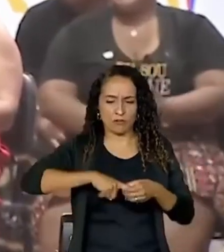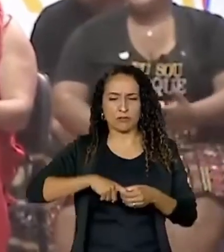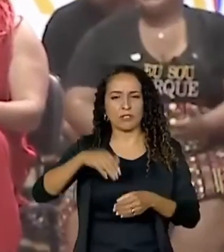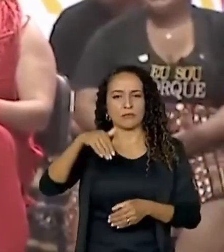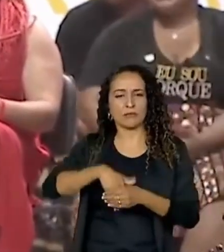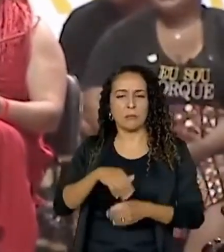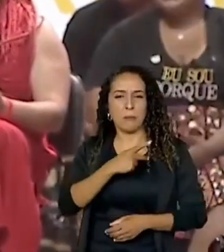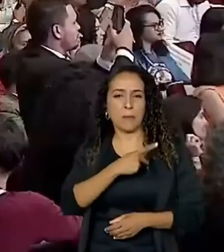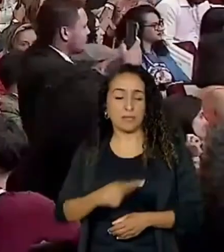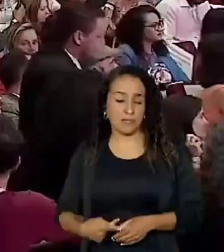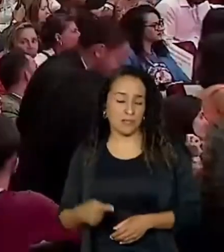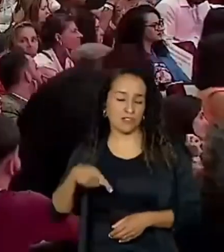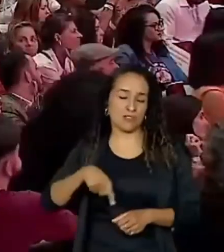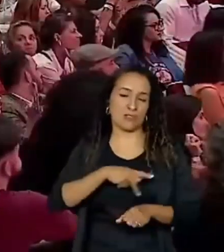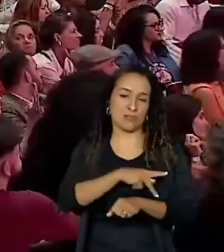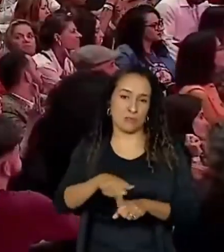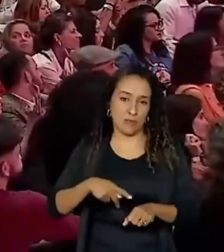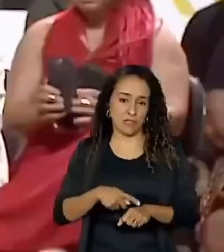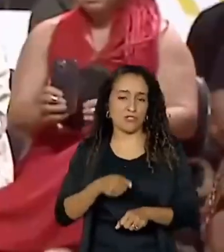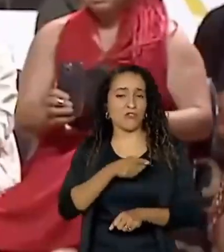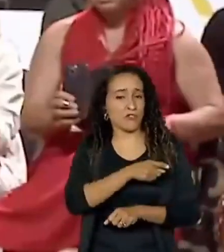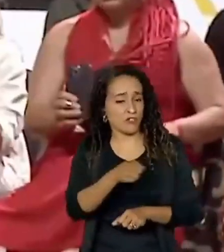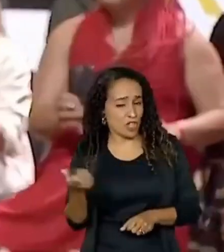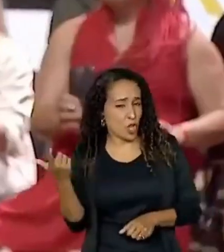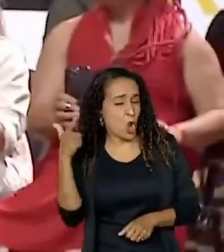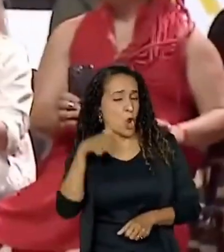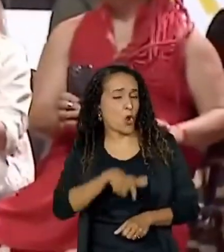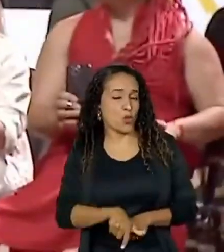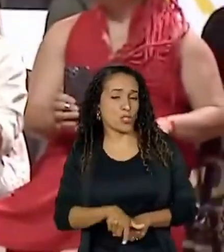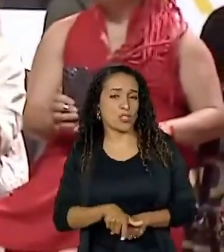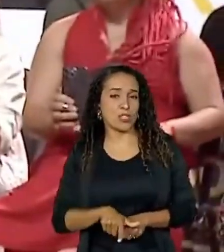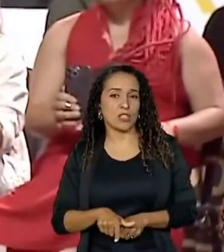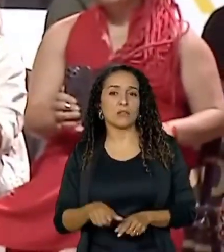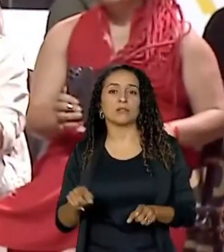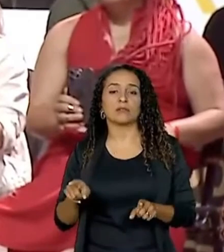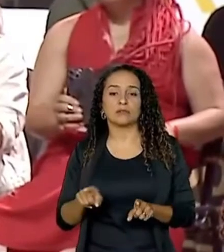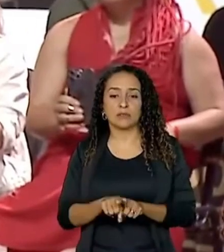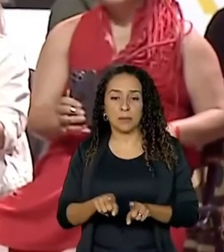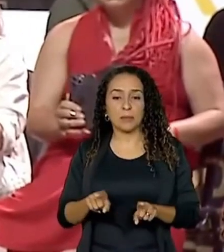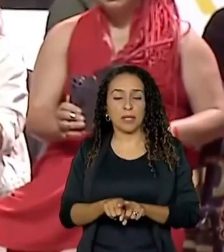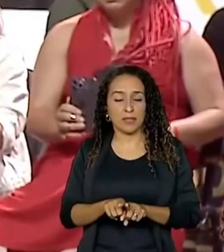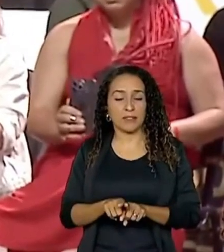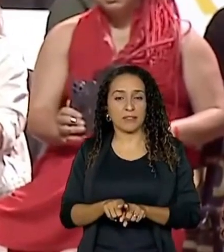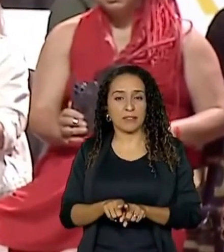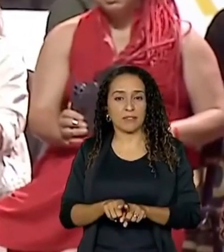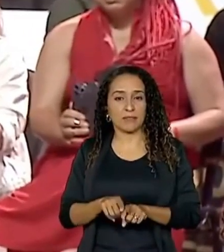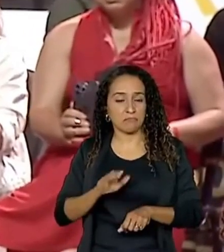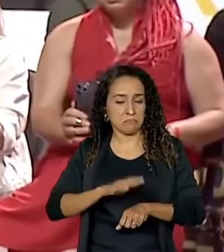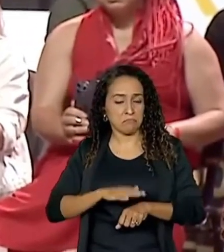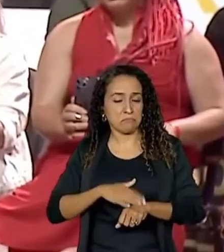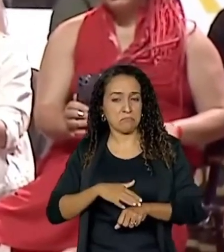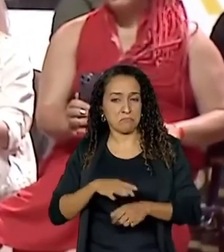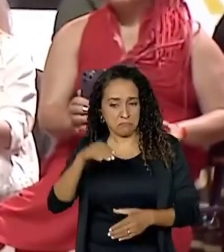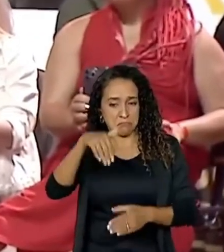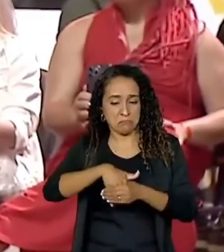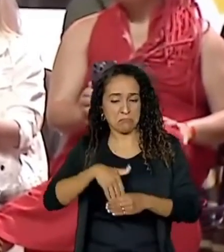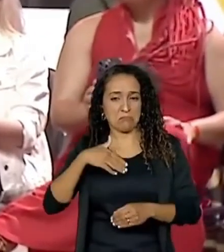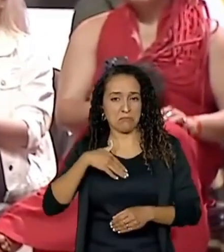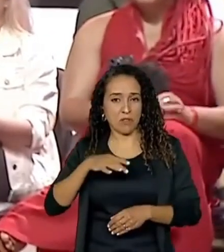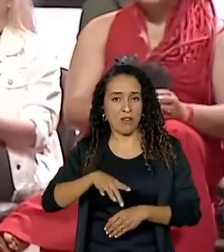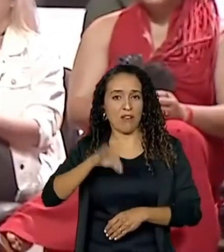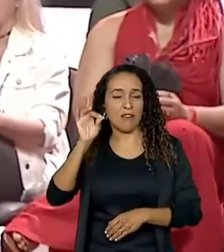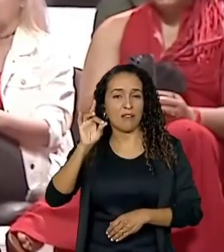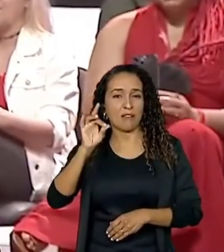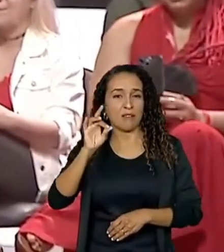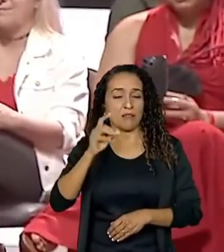desse país. E vocês conseguiram o intento, me elegeram presidente da República.